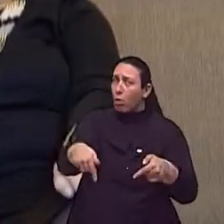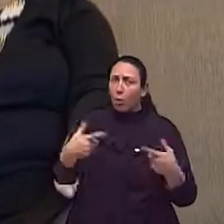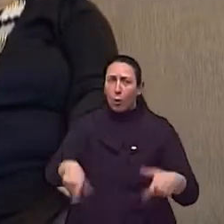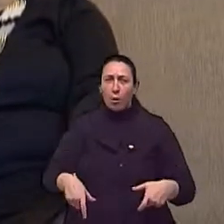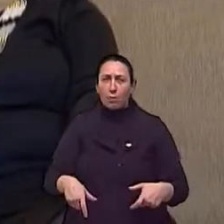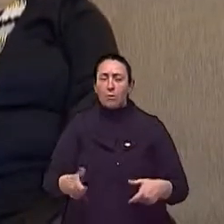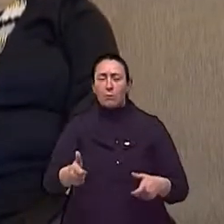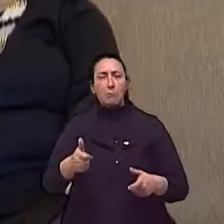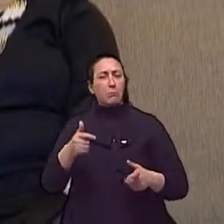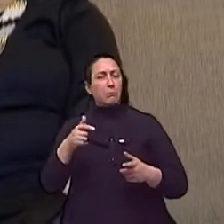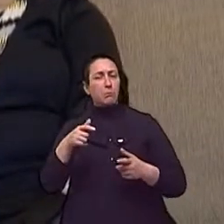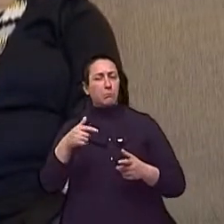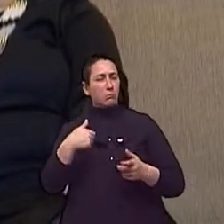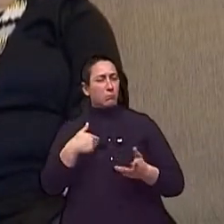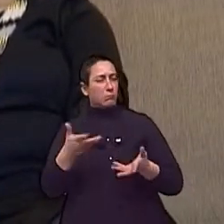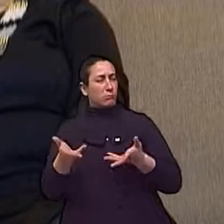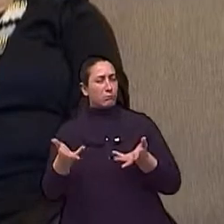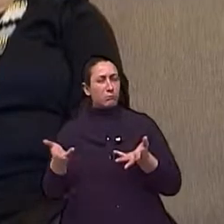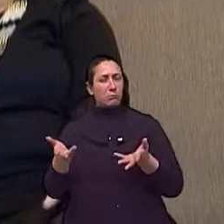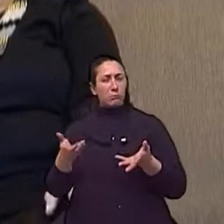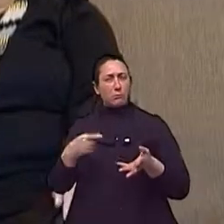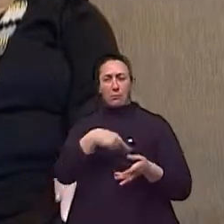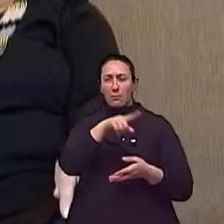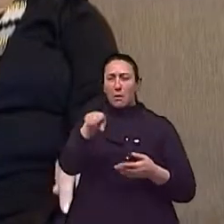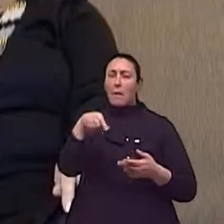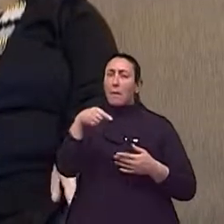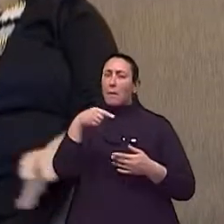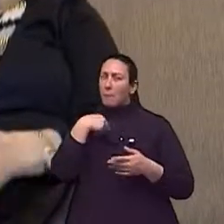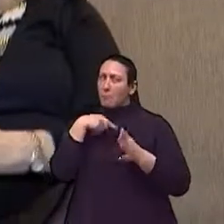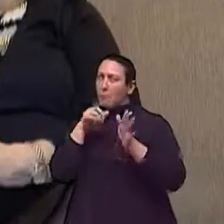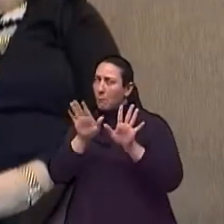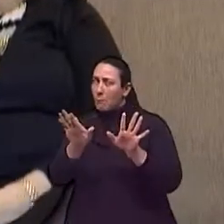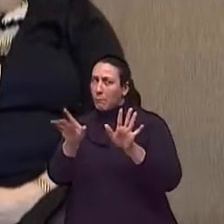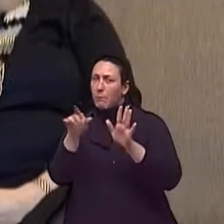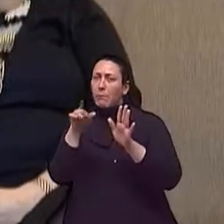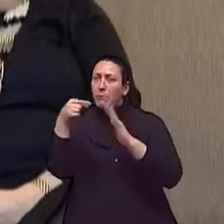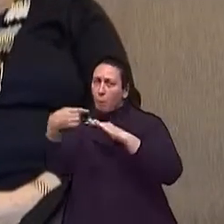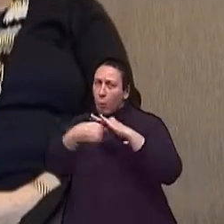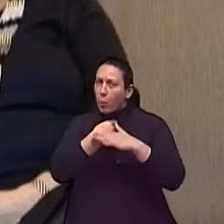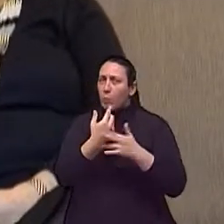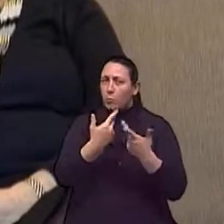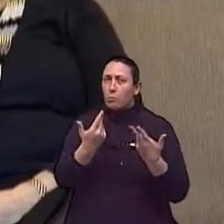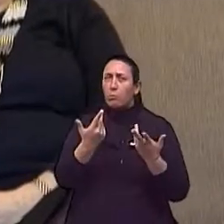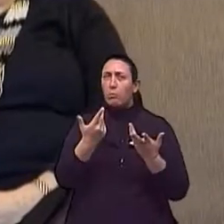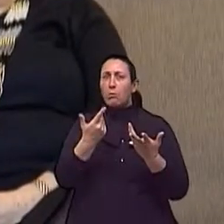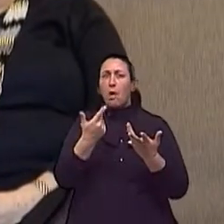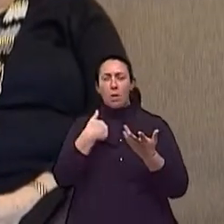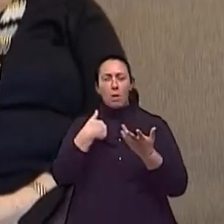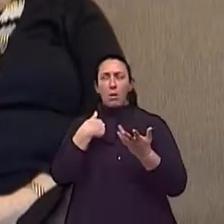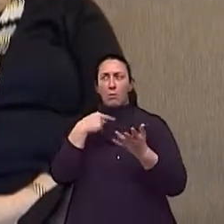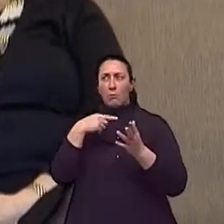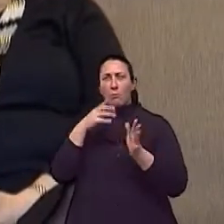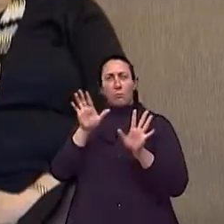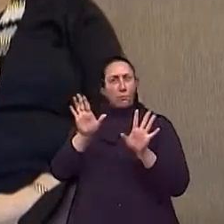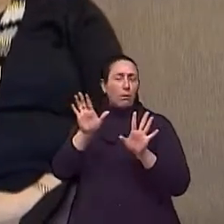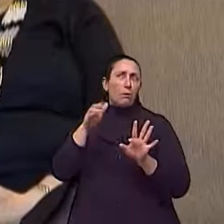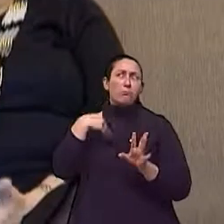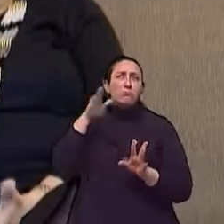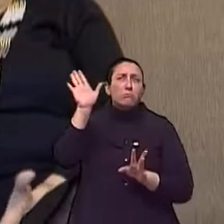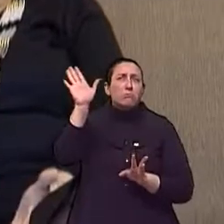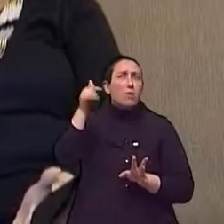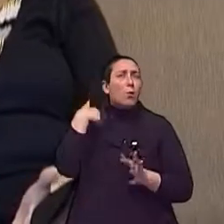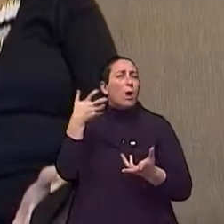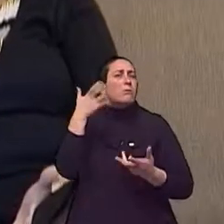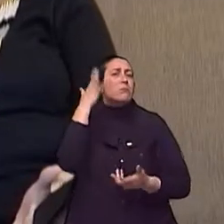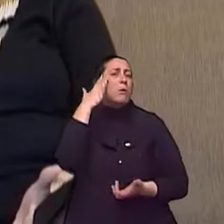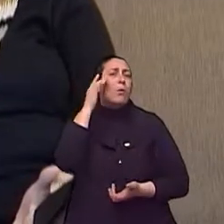aí perguntaram né Se alguém tinha uma pergunta antes de começar a reunião e eu disse que eu levantei disse assim ó eu